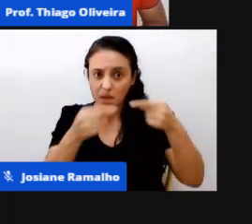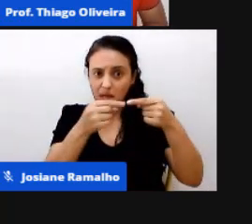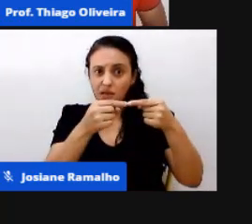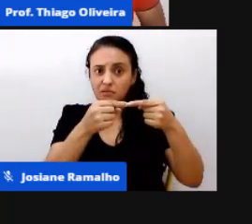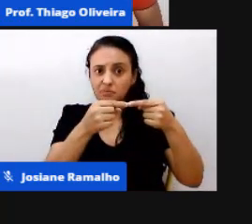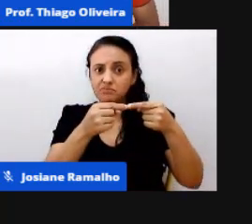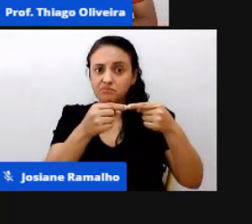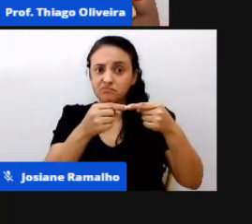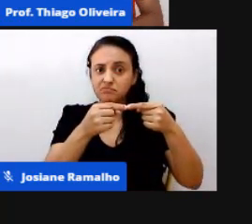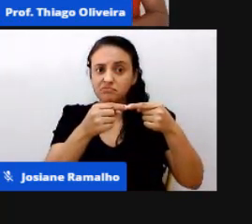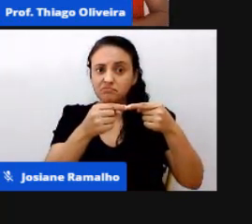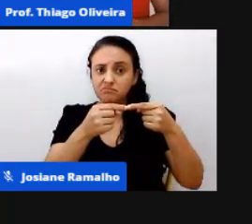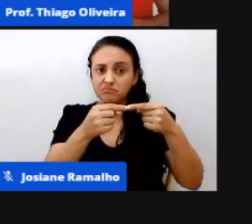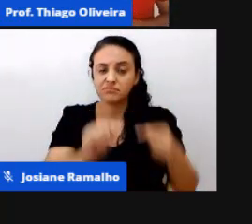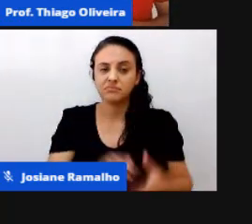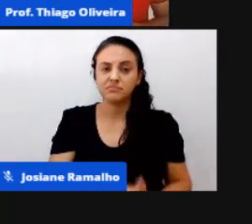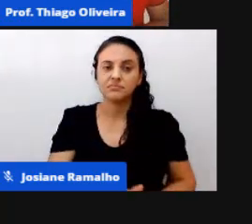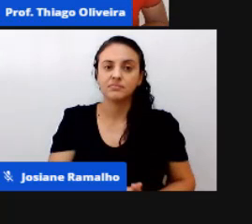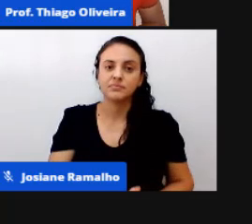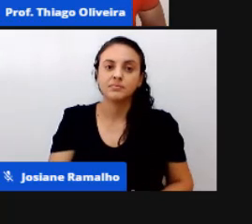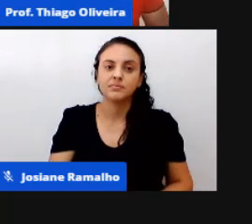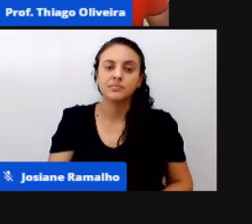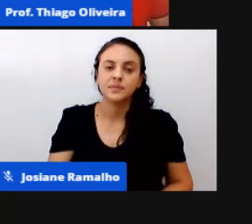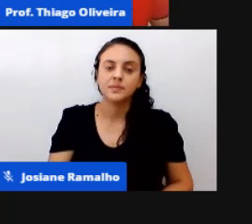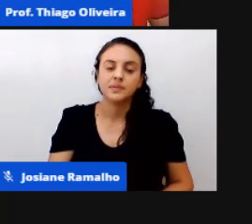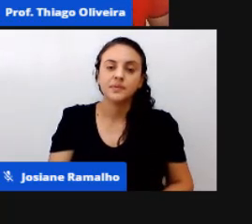Tá? Pode passar.